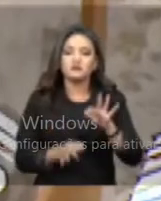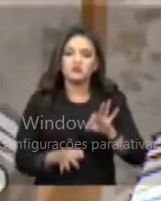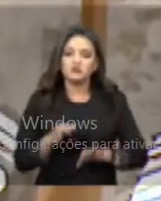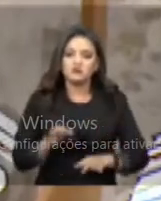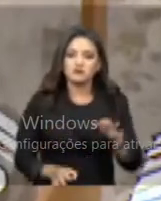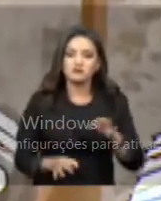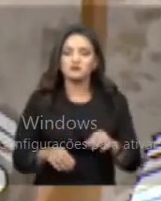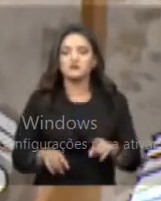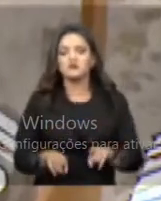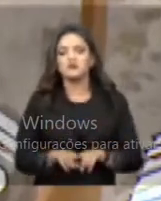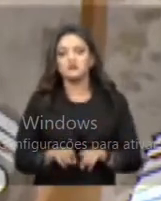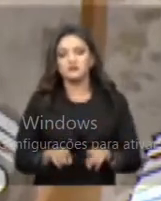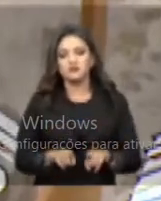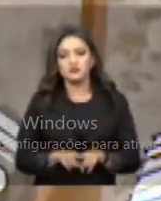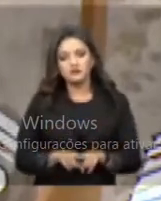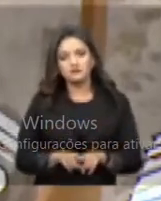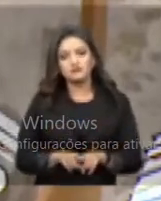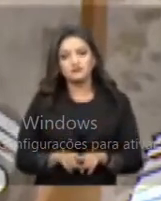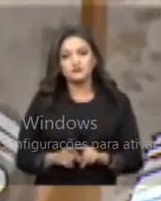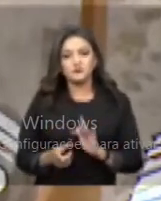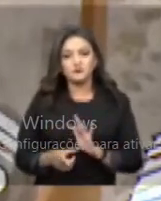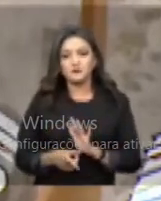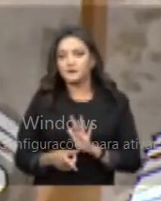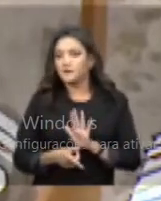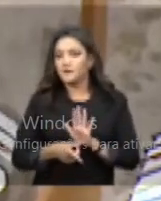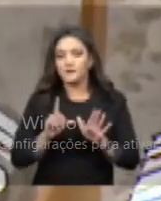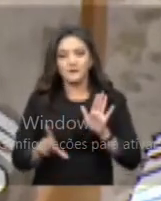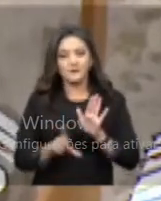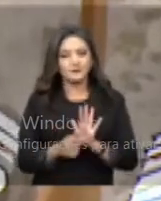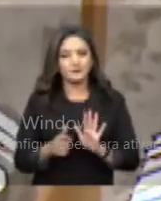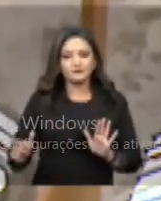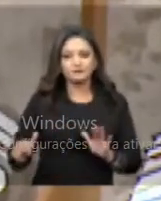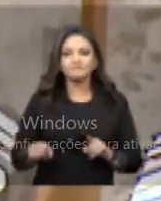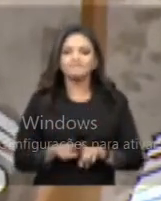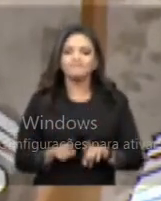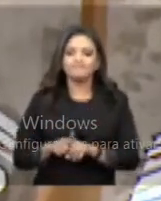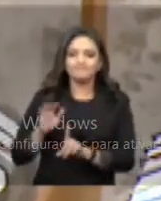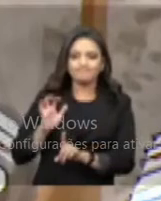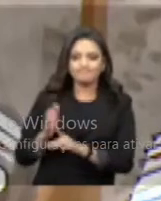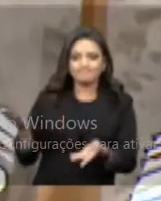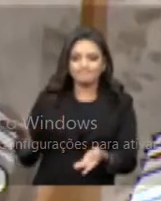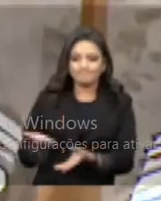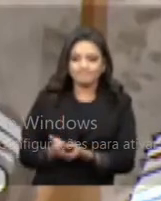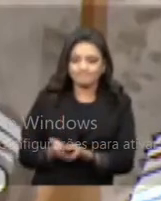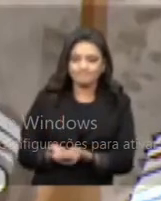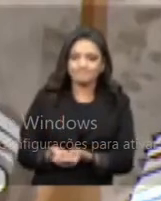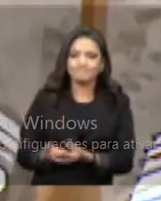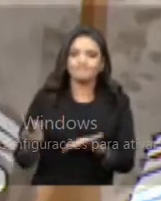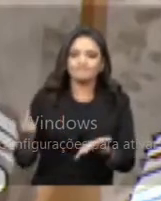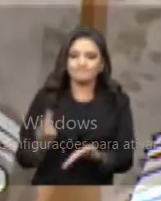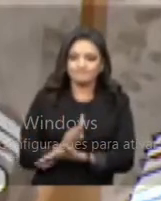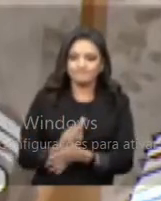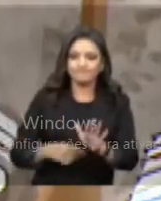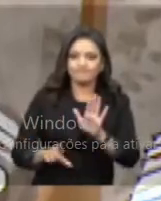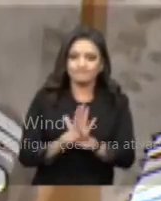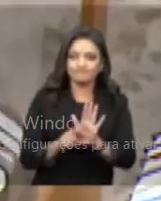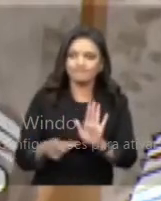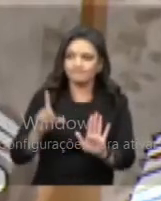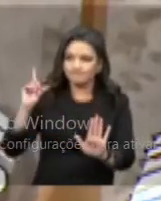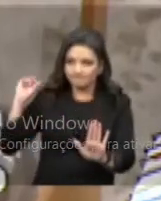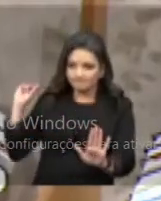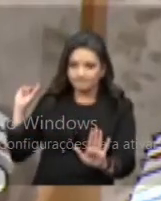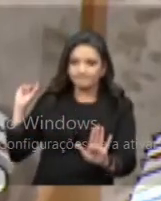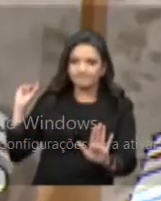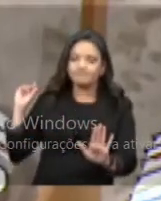qual o Instituto era inexistente e atingindo processos nos quais os atos de persecução foram praticados